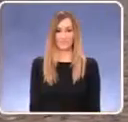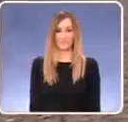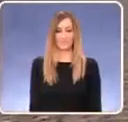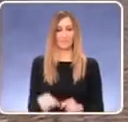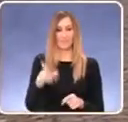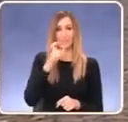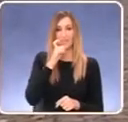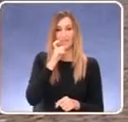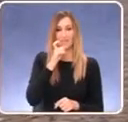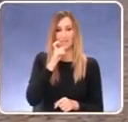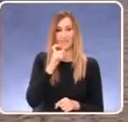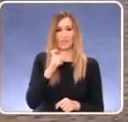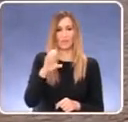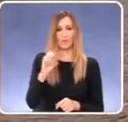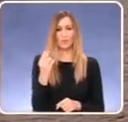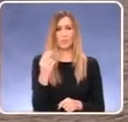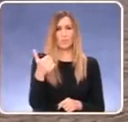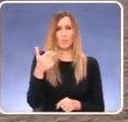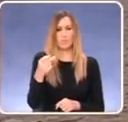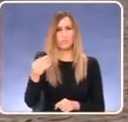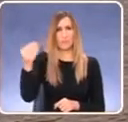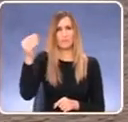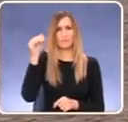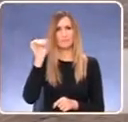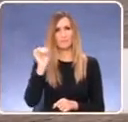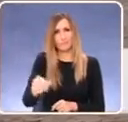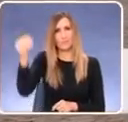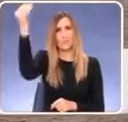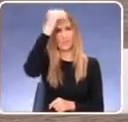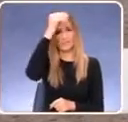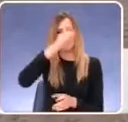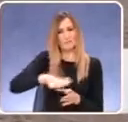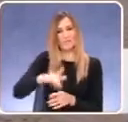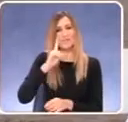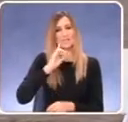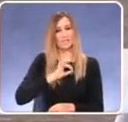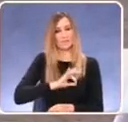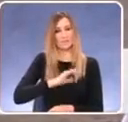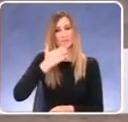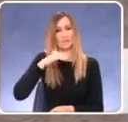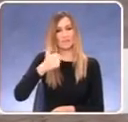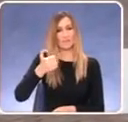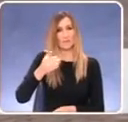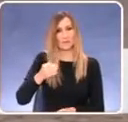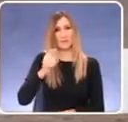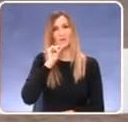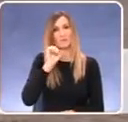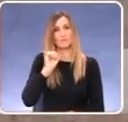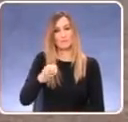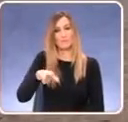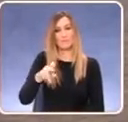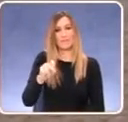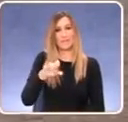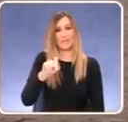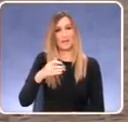Estamos em Faro do Alentejo, Cuba, para mais um Portugal Sorrir. O caso é o da Maria do Rosar, tem cerca de 50 anos e é